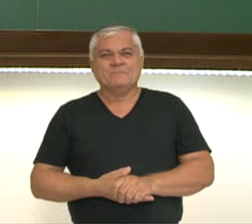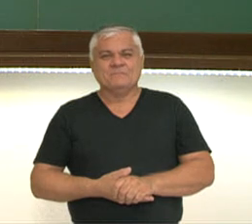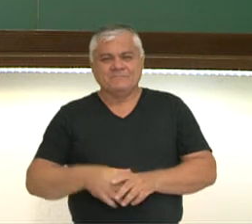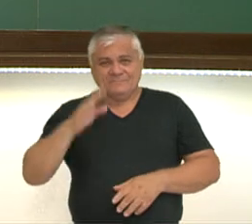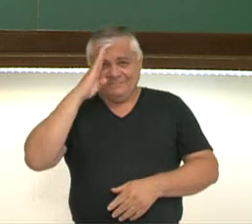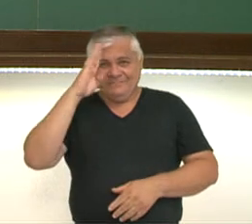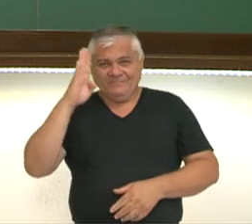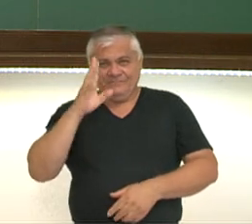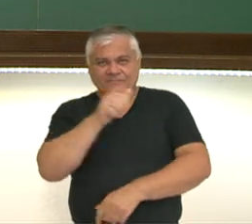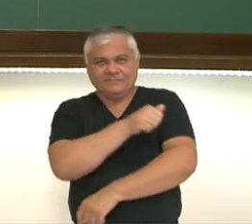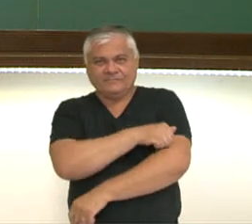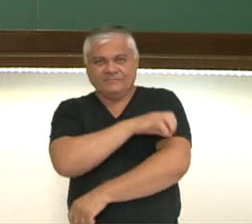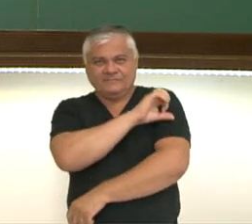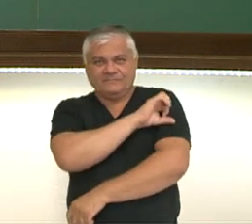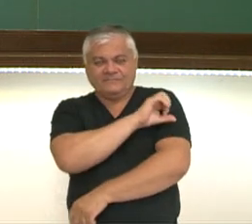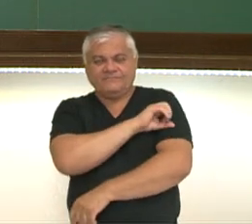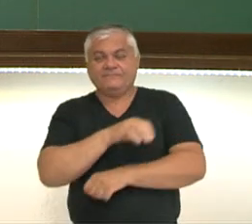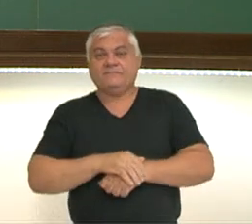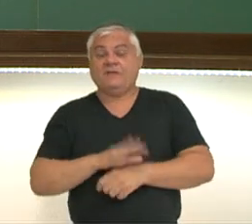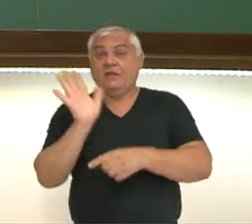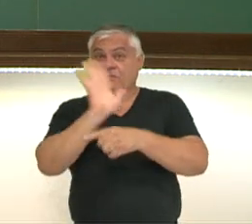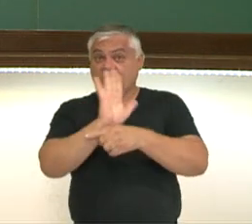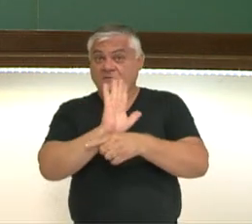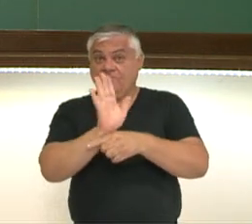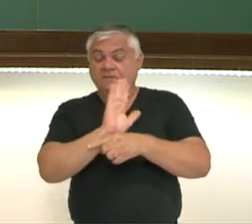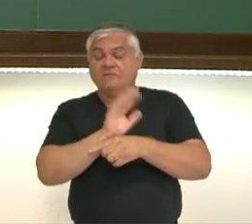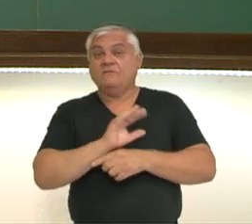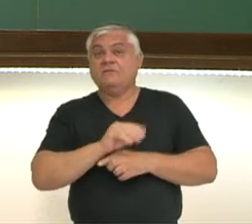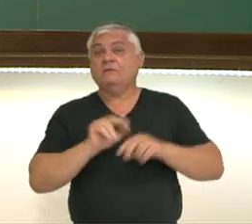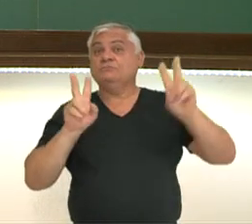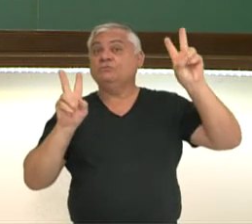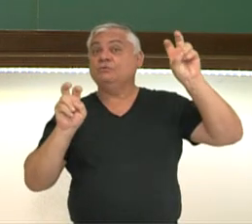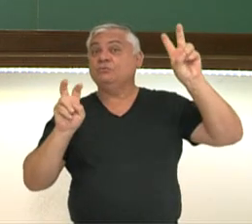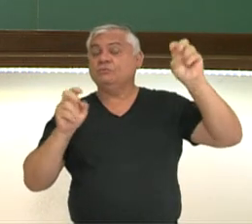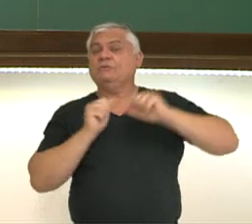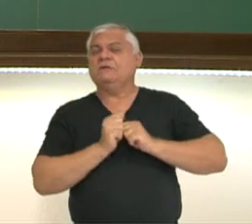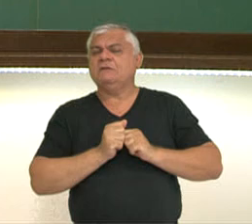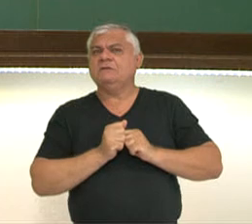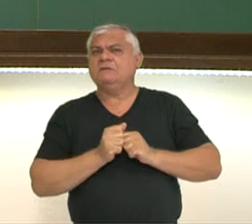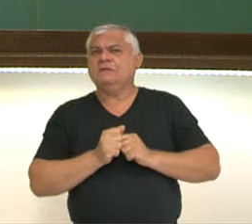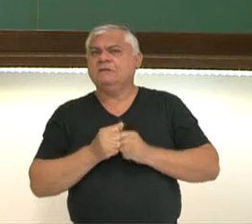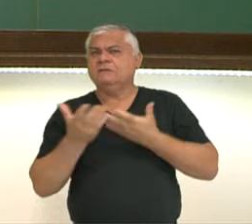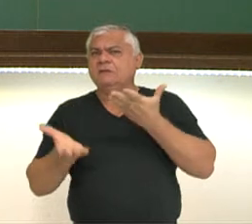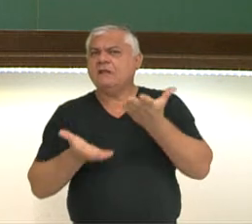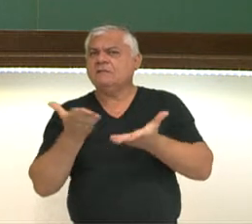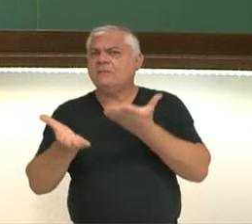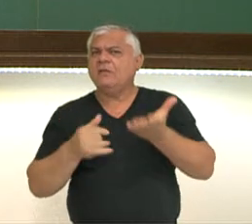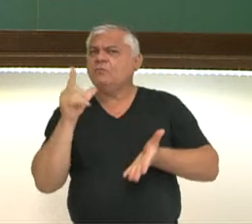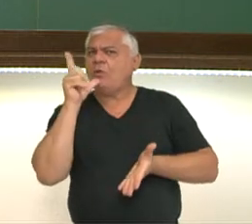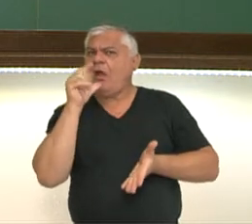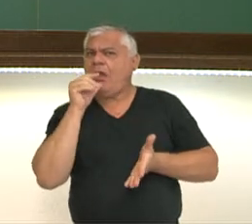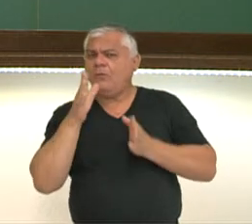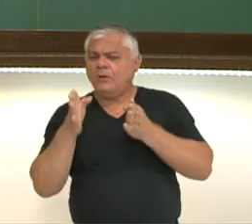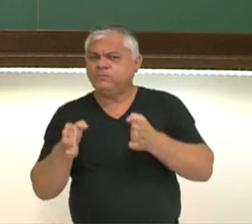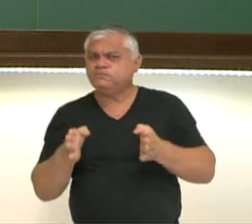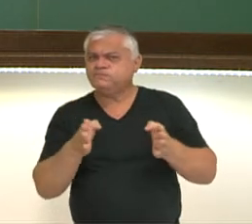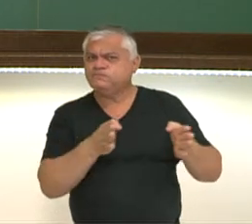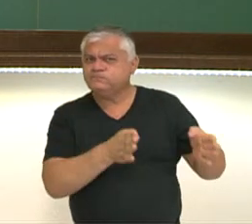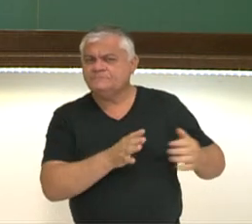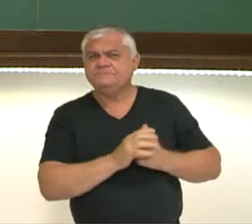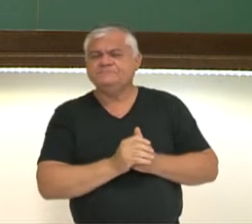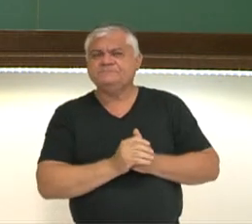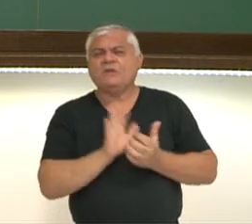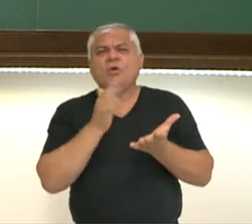Olá estudante do nono ano nesse vídeo nós vamos falar sobre estações de tratamento de água e